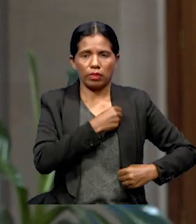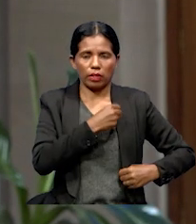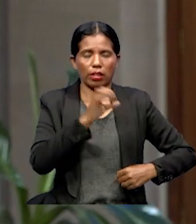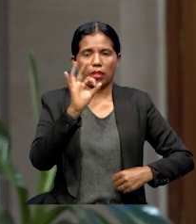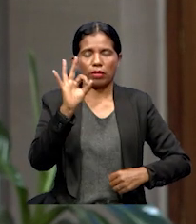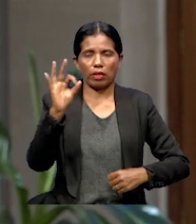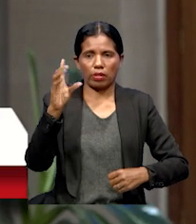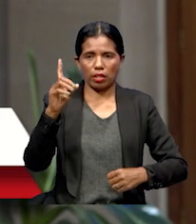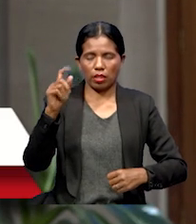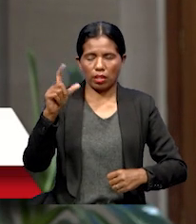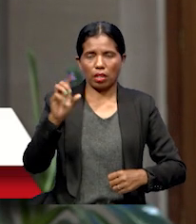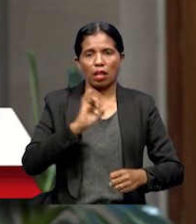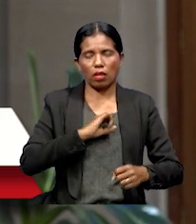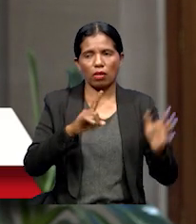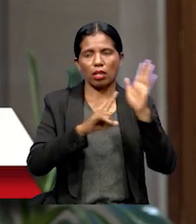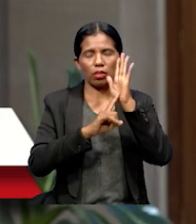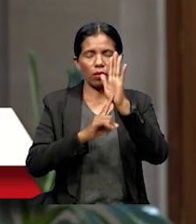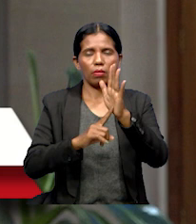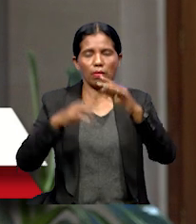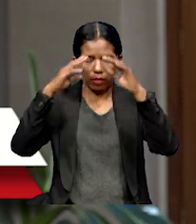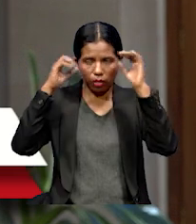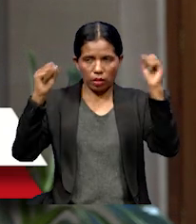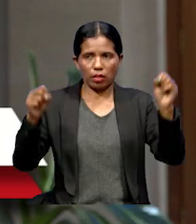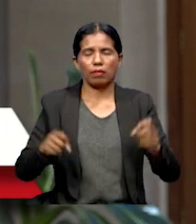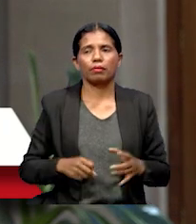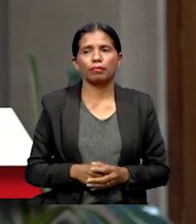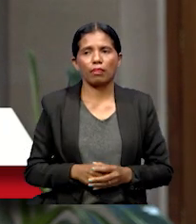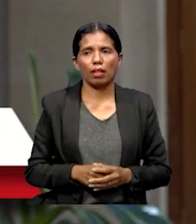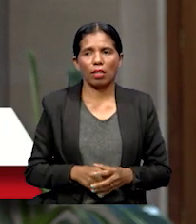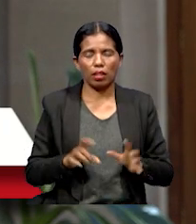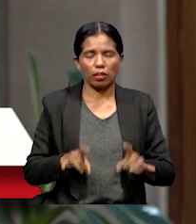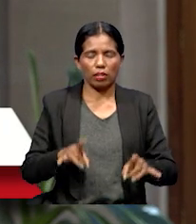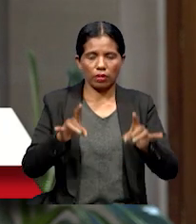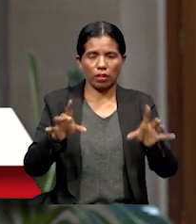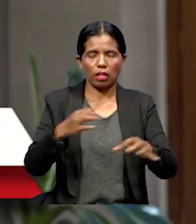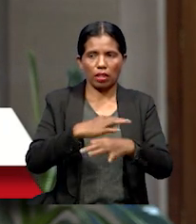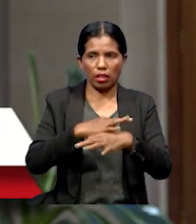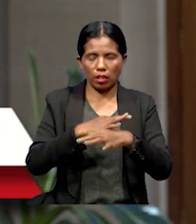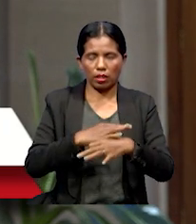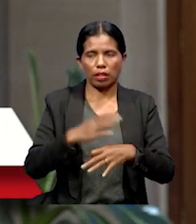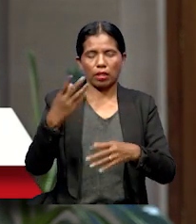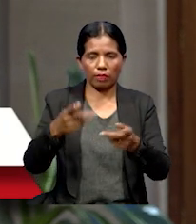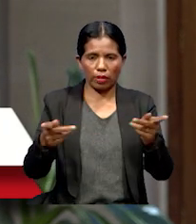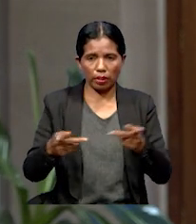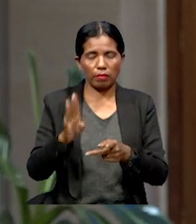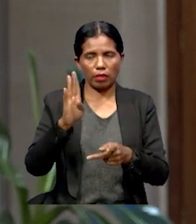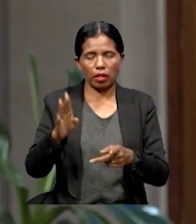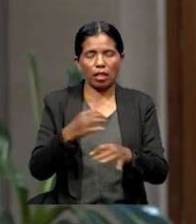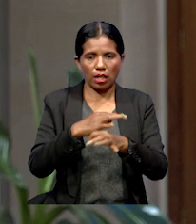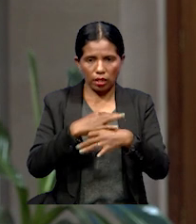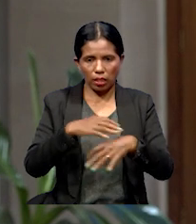o presidente, da República Mundial Comandante do Supremo. A parte da Austrália, a zona B, a começa a dia, a lua